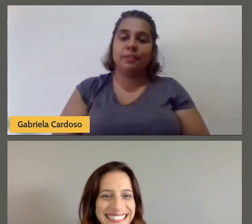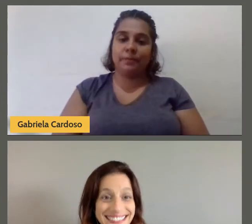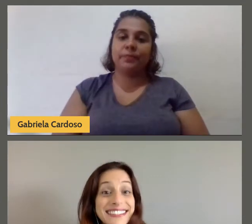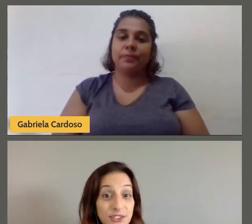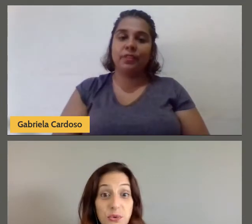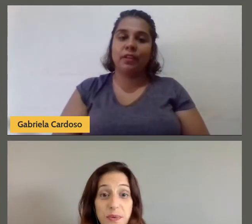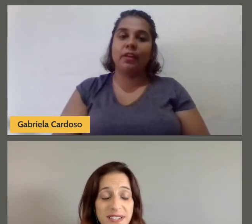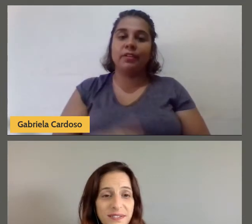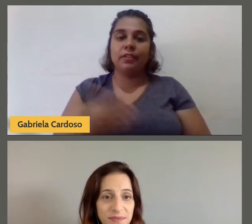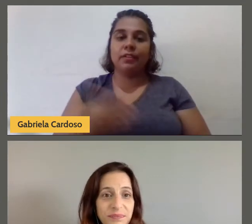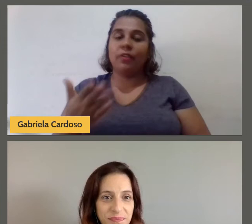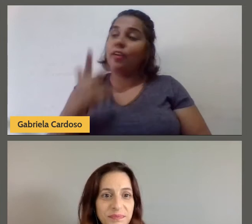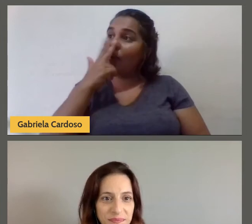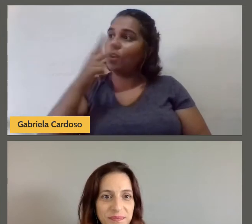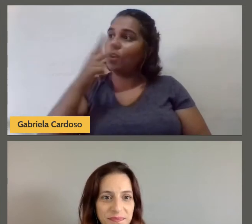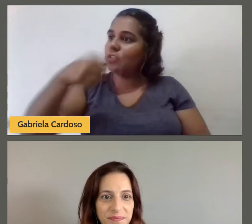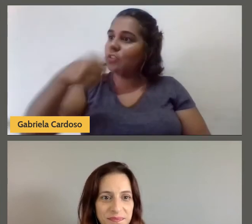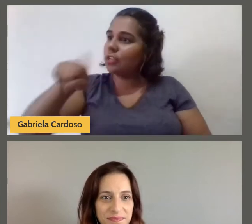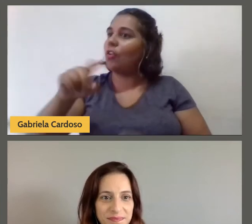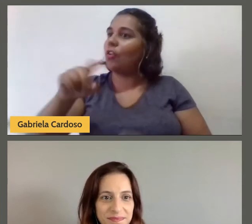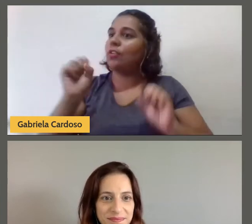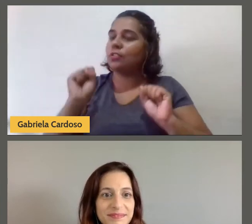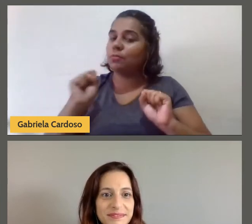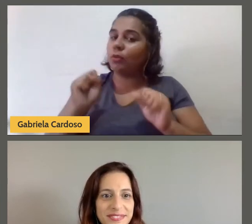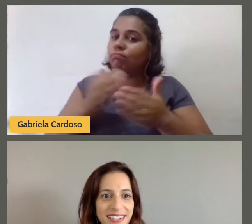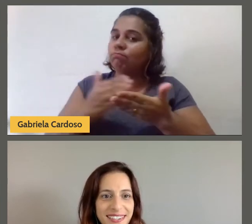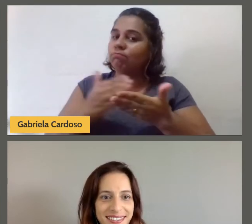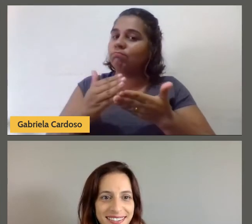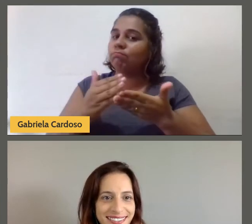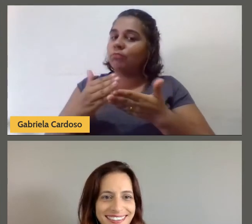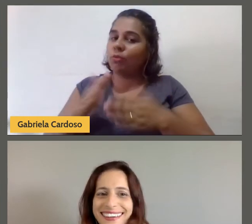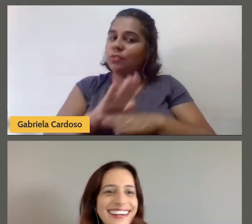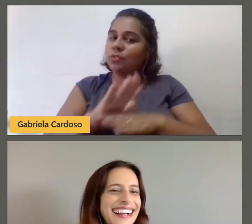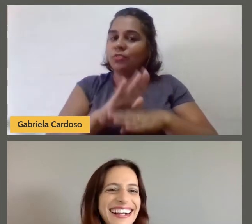né? Tentar, pelo menos. Eu, talvez não, mas você, com certeza.